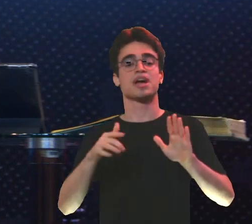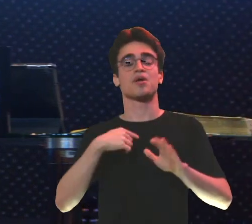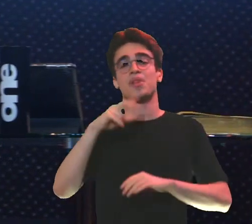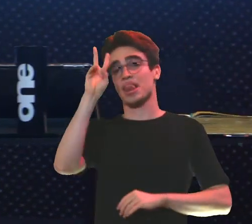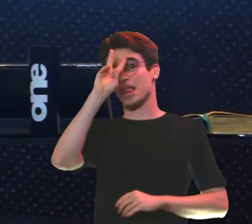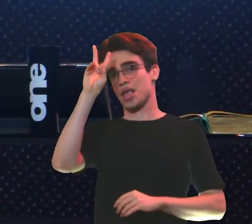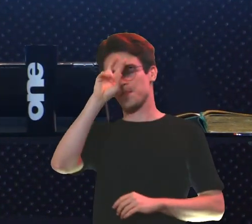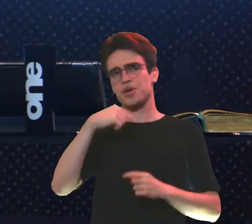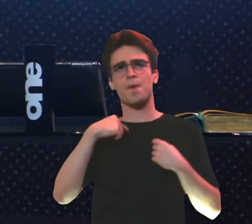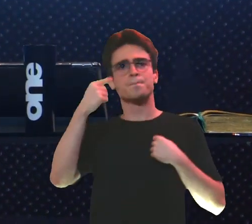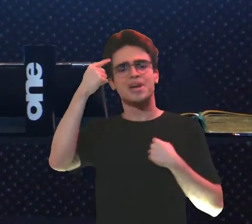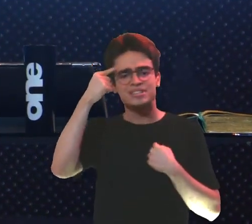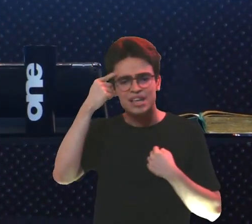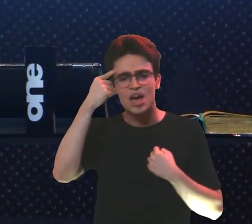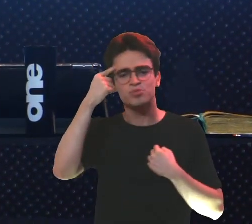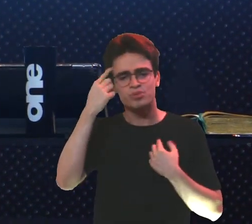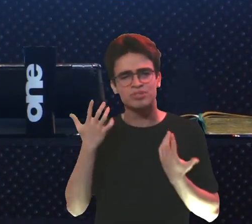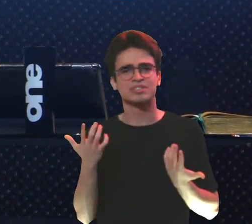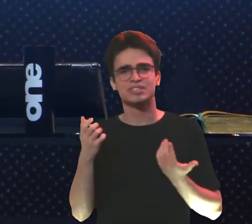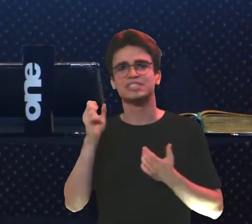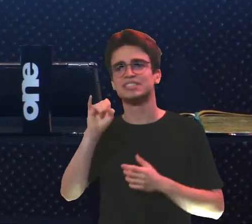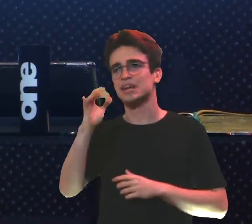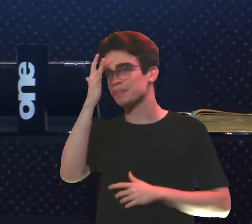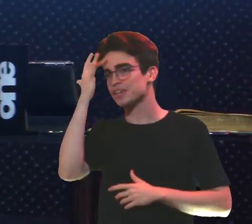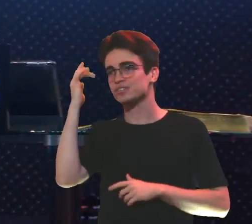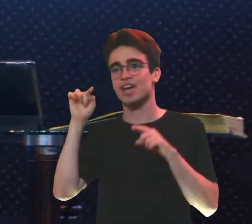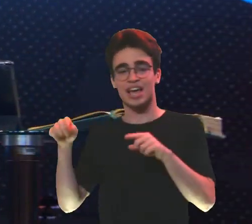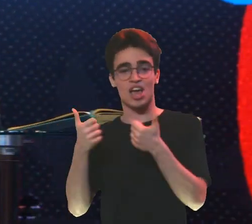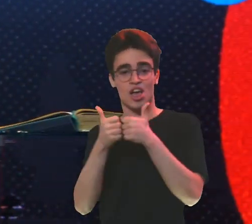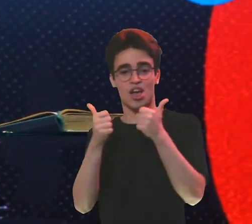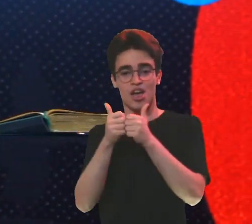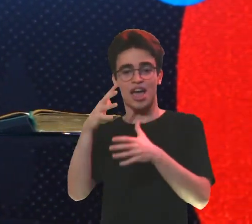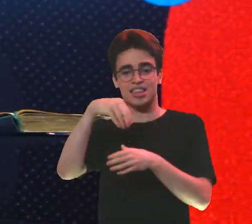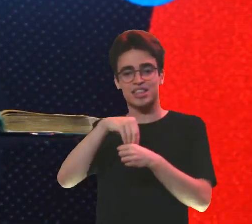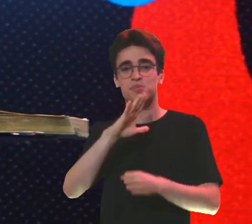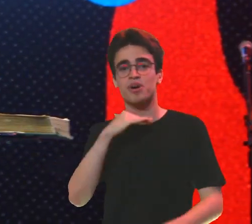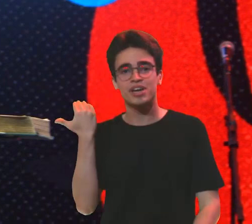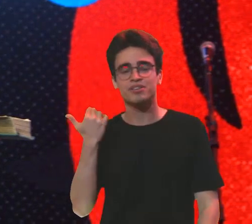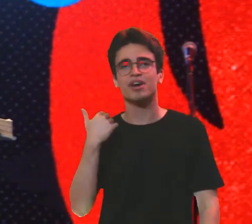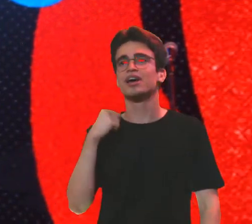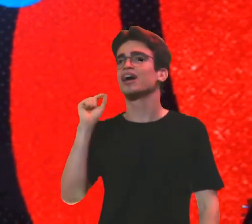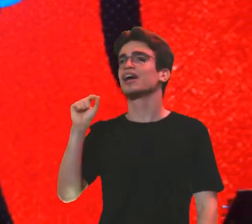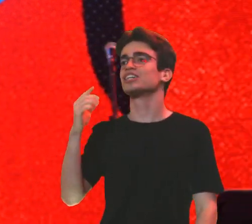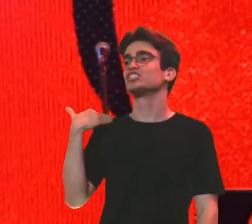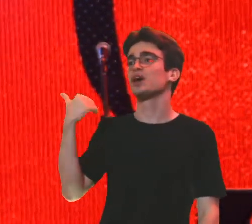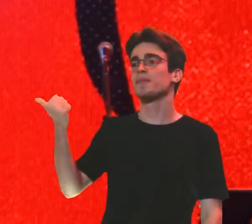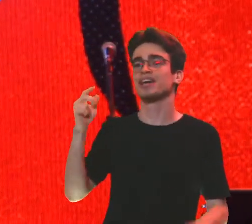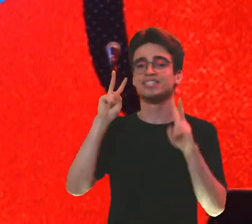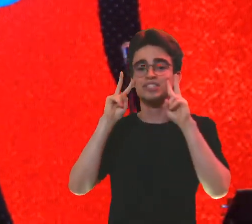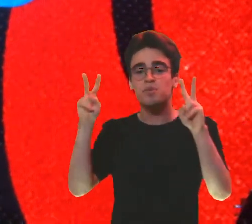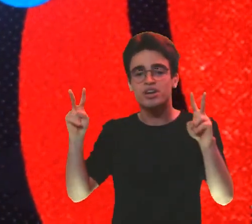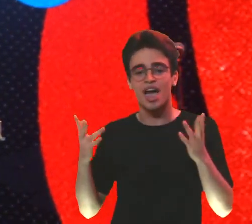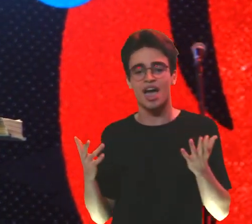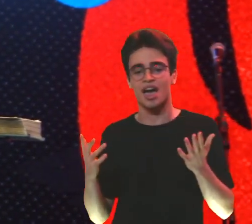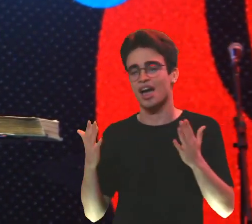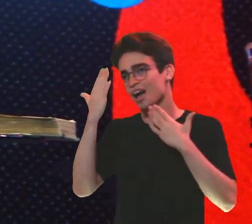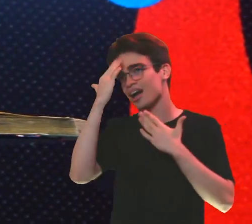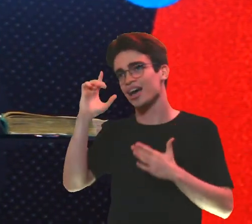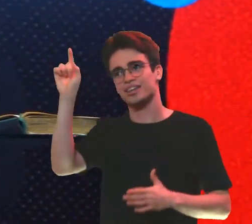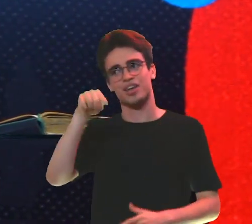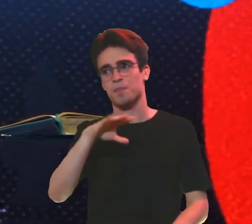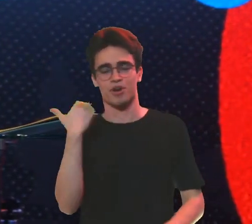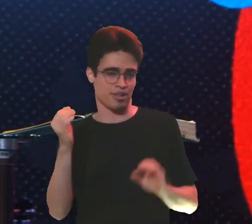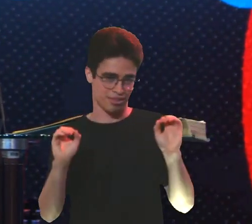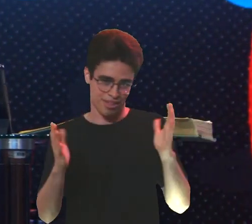que eu fiquei pensando, gente, se alguém tivesse morrido dentro do ônibus, quem que eles iam chamar para testemunhar? A gente. Graças a Deus, ninguém morreu dentro do